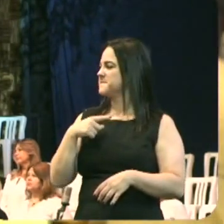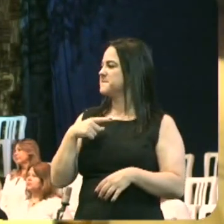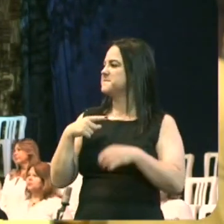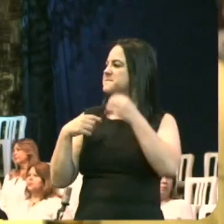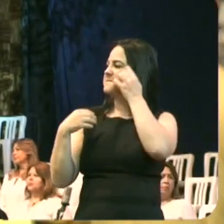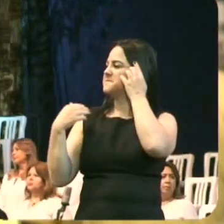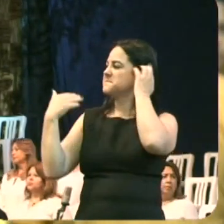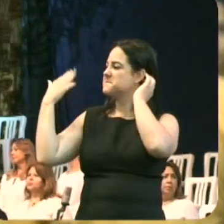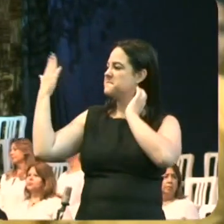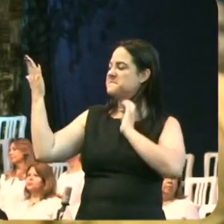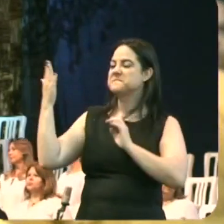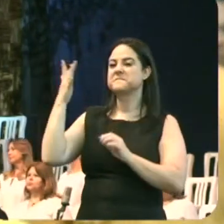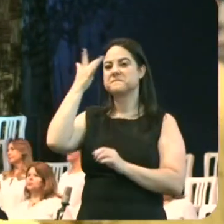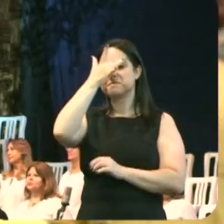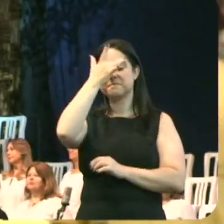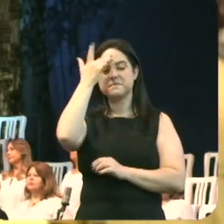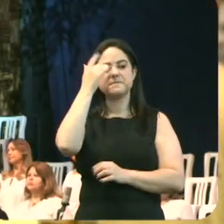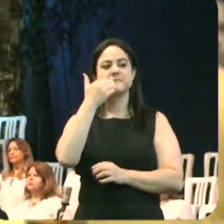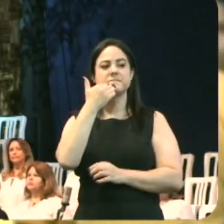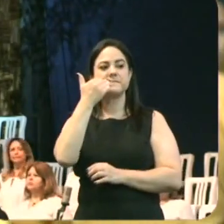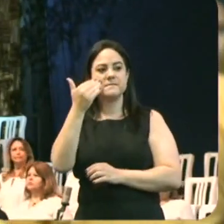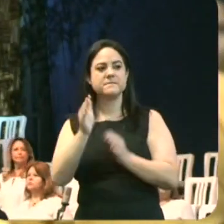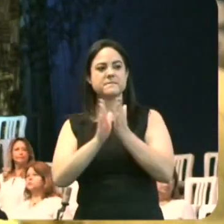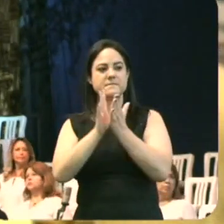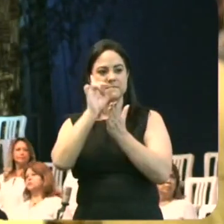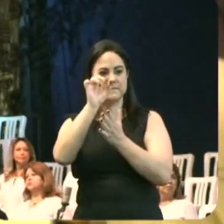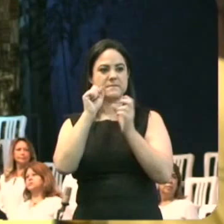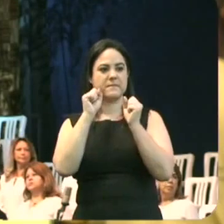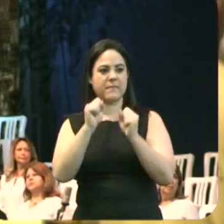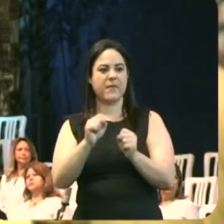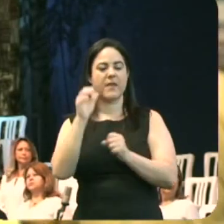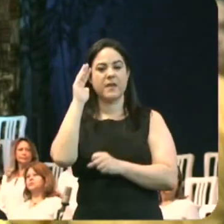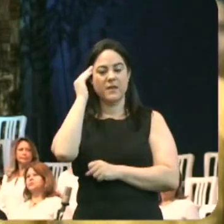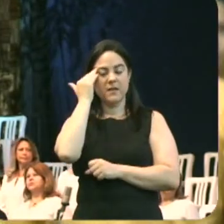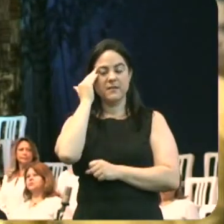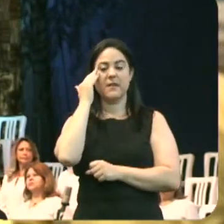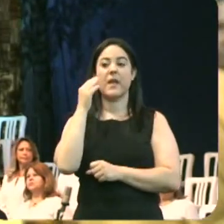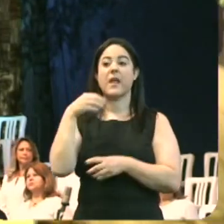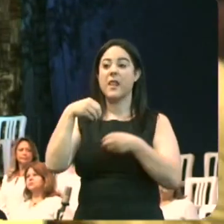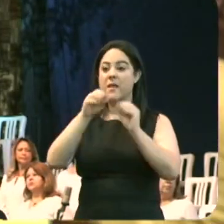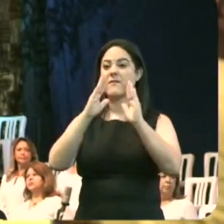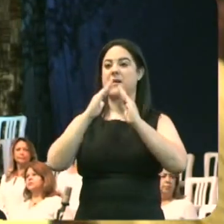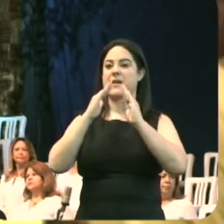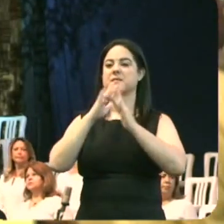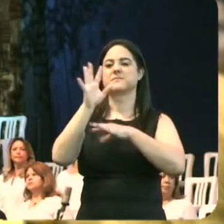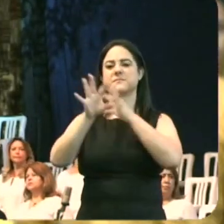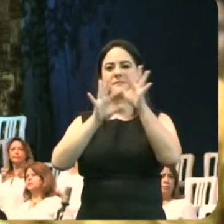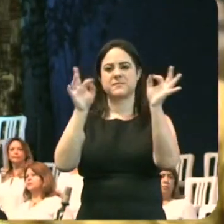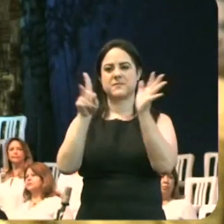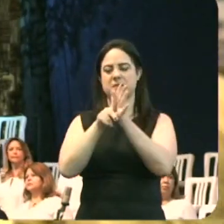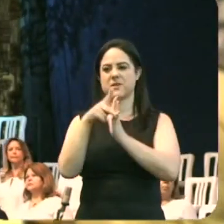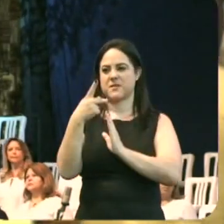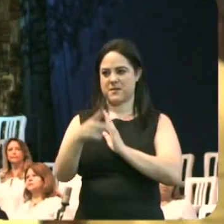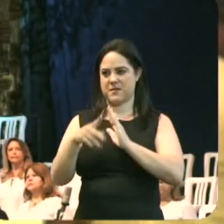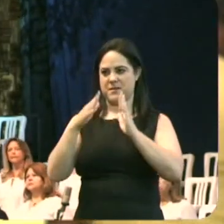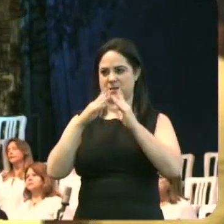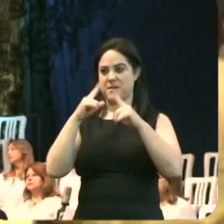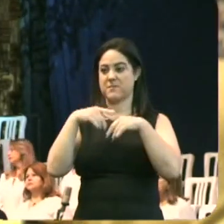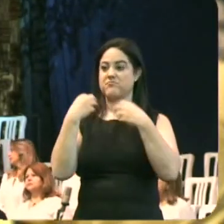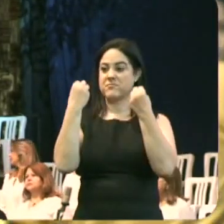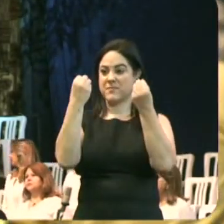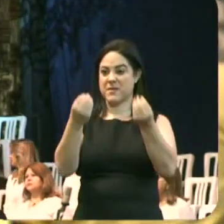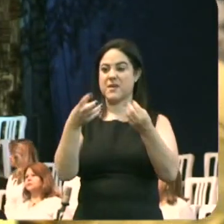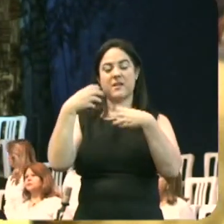lá, tá? Pede para ele uma Bíblia que você possa entender, leva para casa, é um presente dessa igreja para